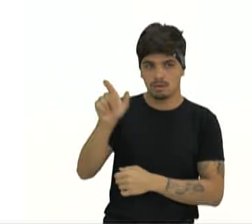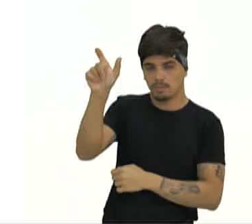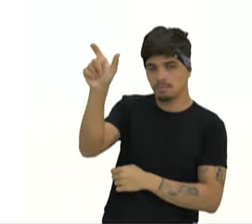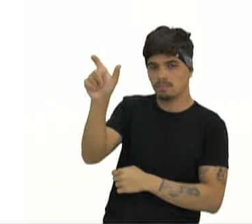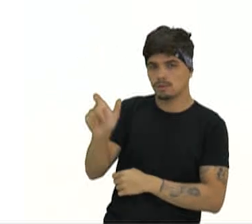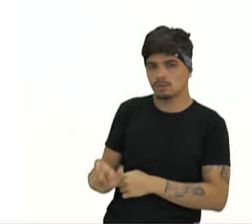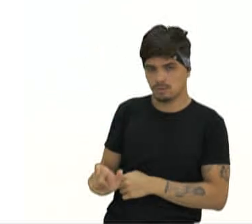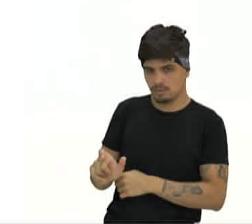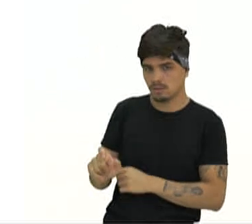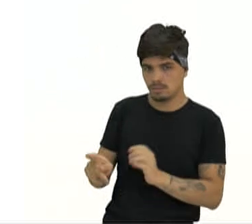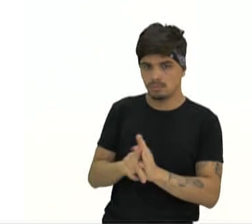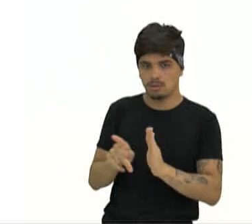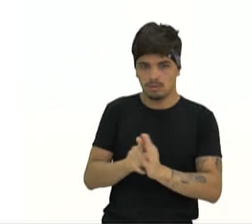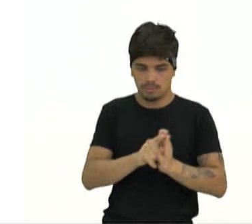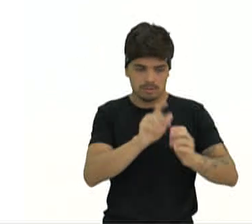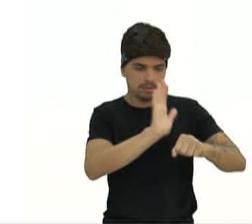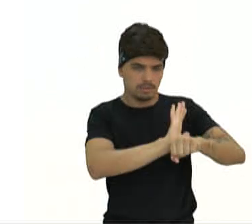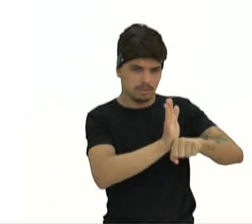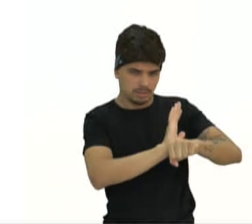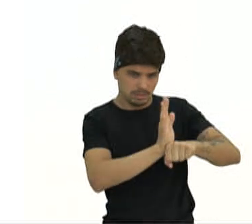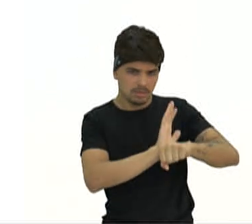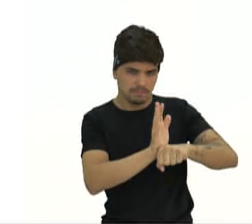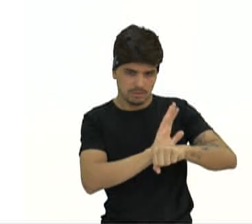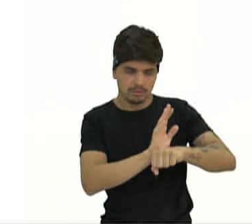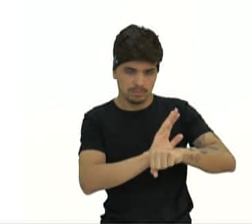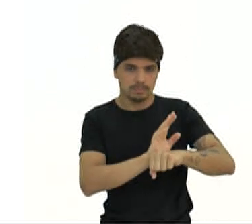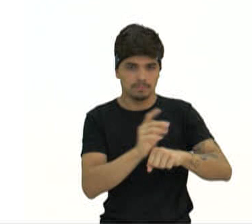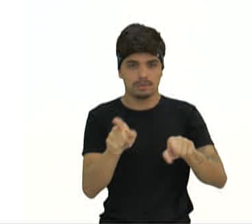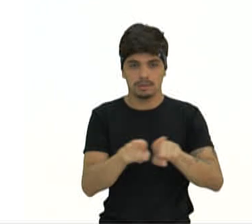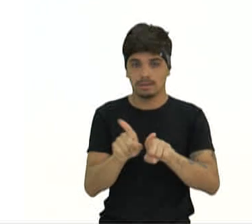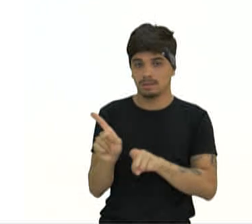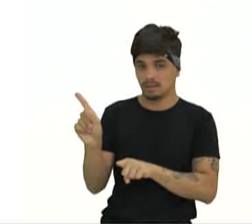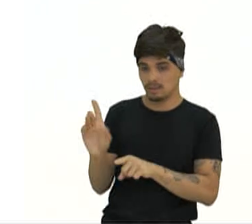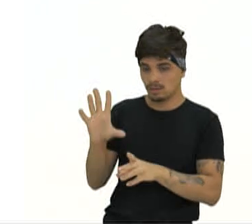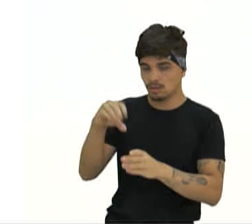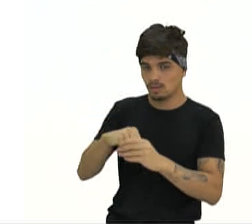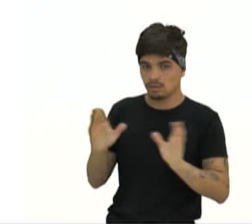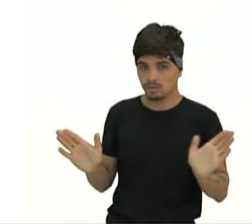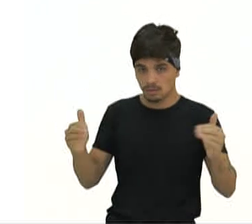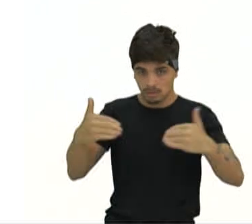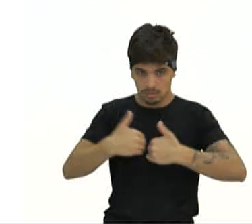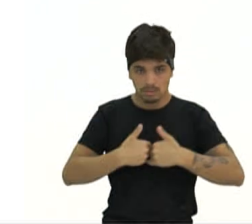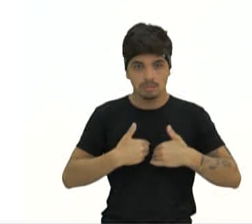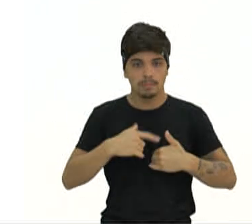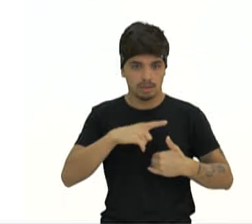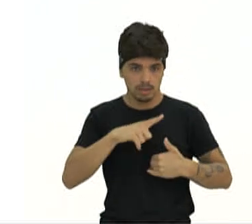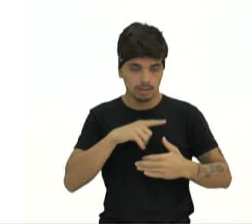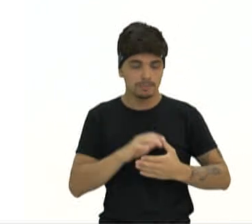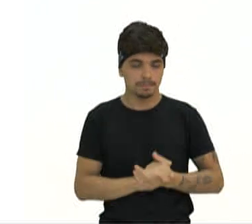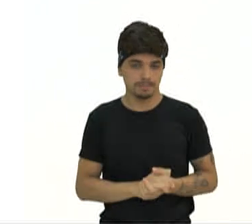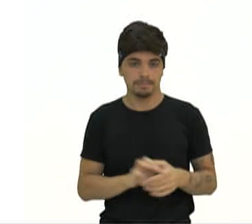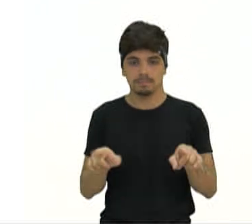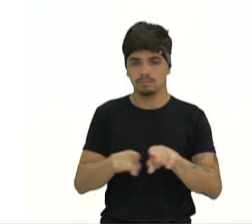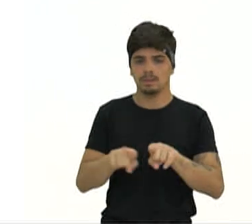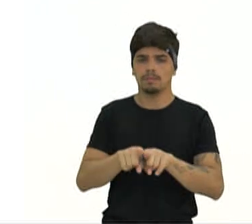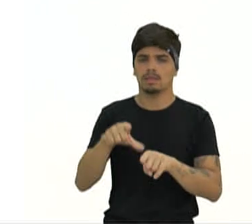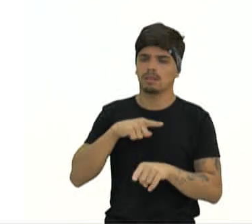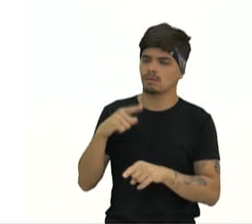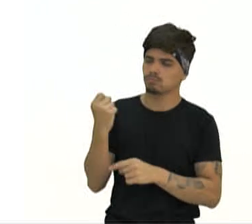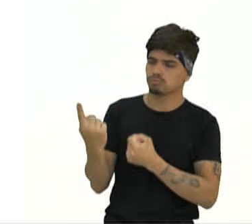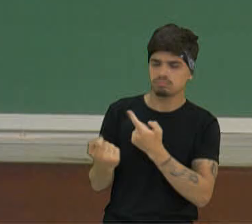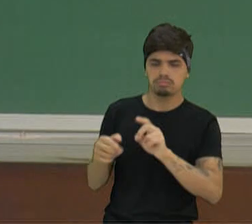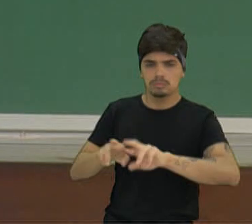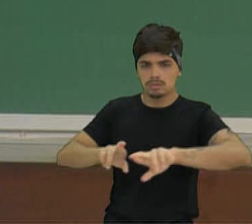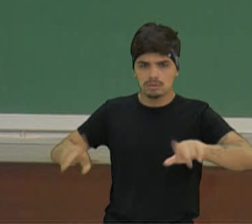personagem dessa série que é portador está dentro do espectro autista e ele tem aí